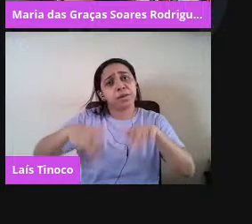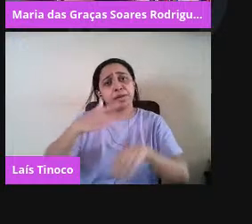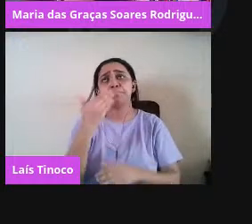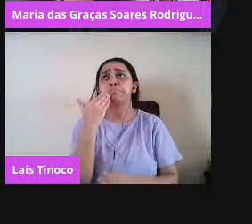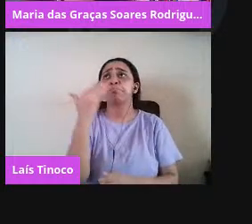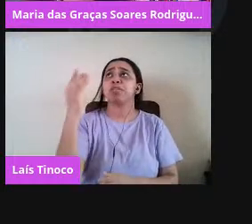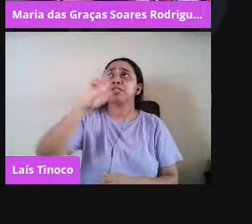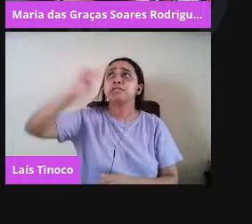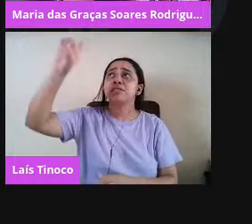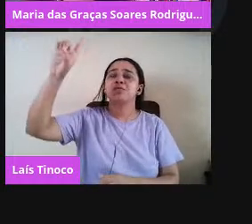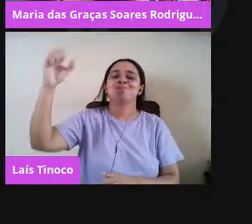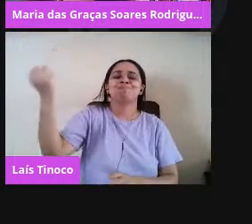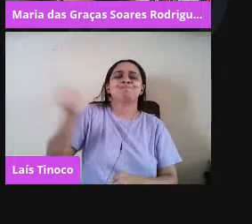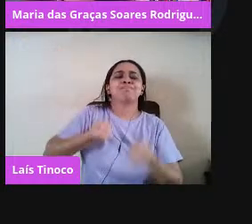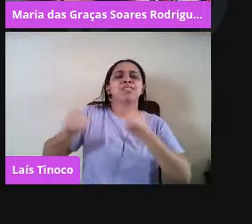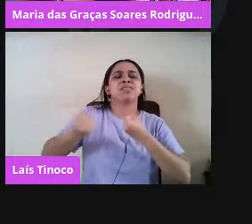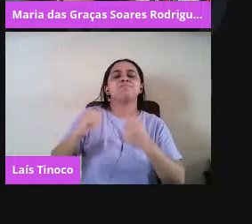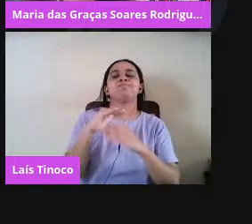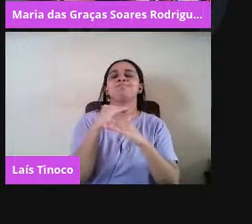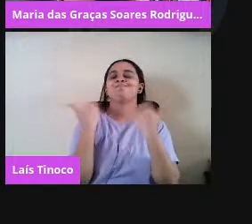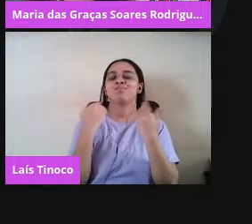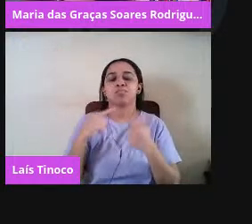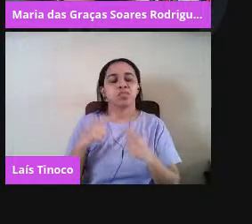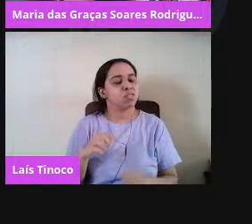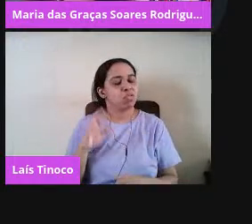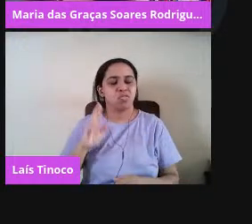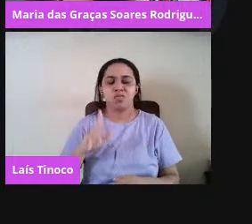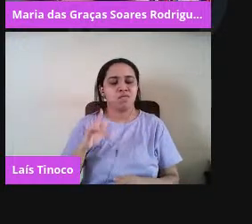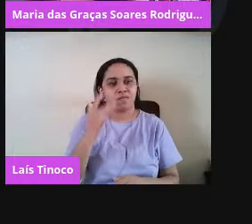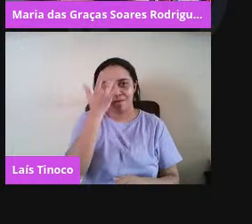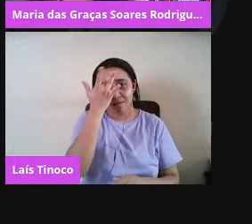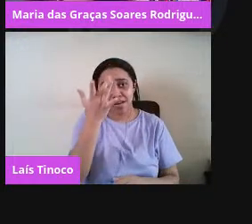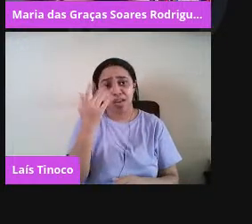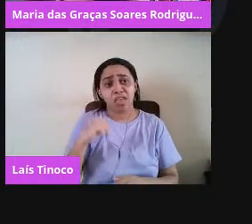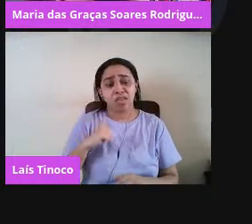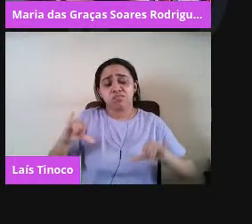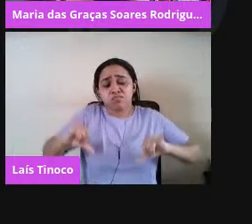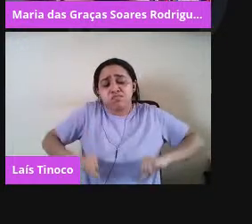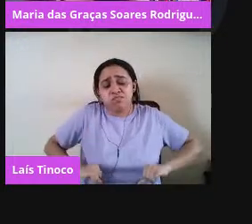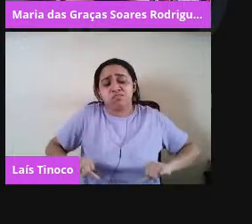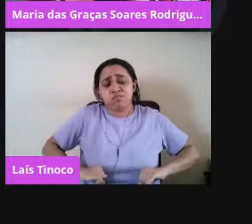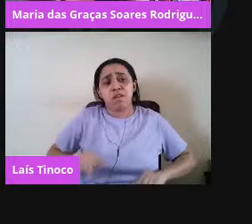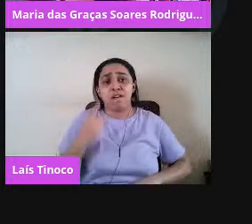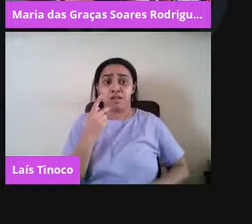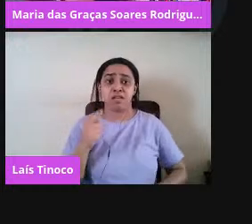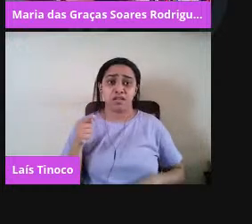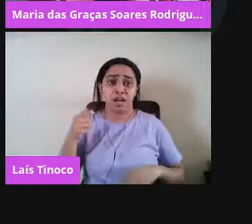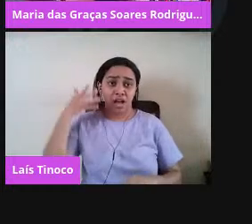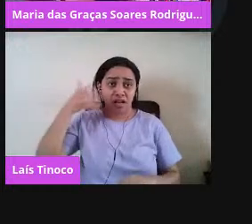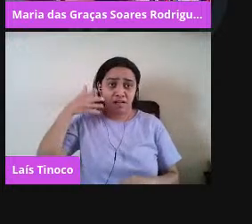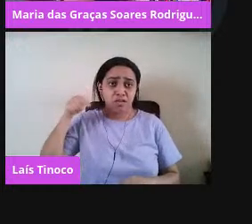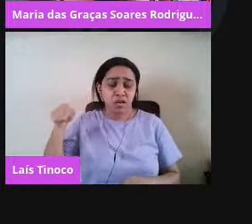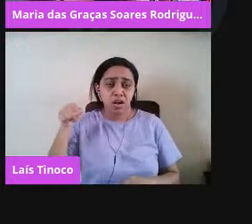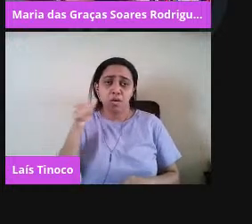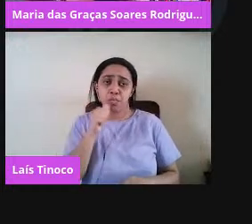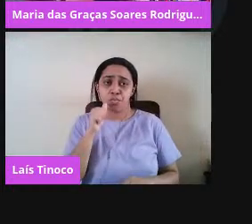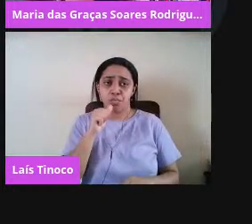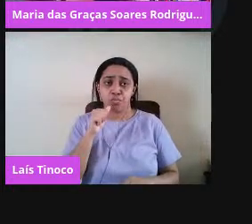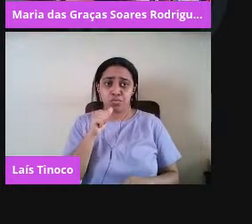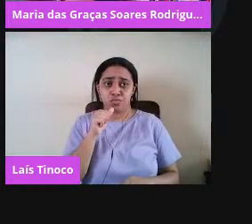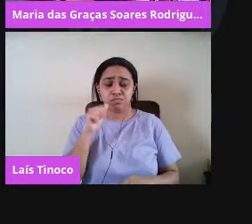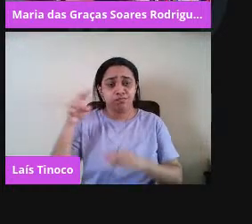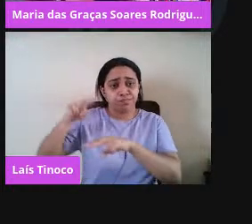não é fácil. Eu estou sofrendo, contou uma detenta. Ah, a retomada da voz de uma detenta,